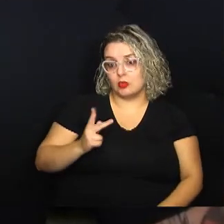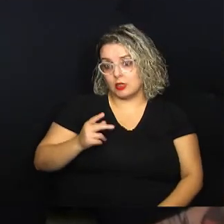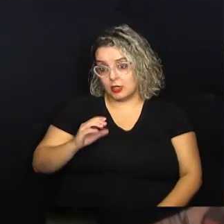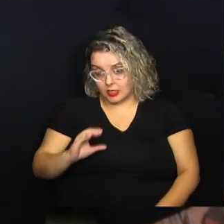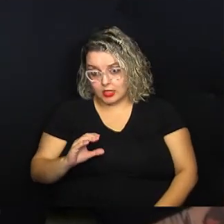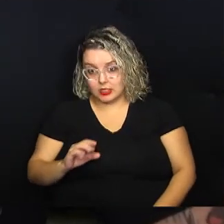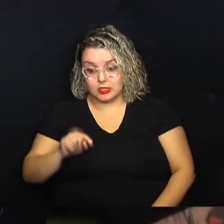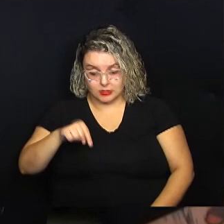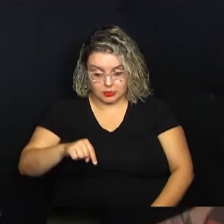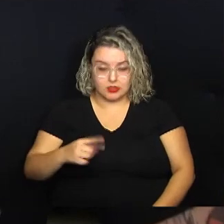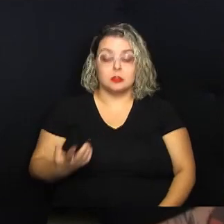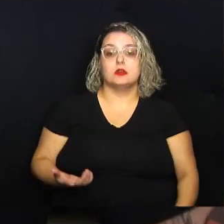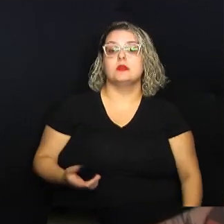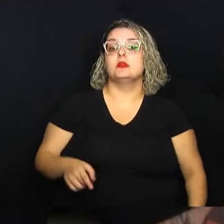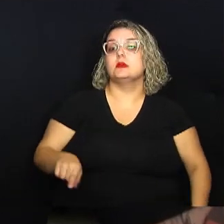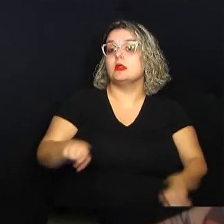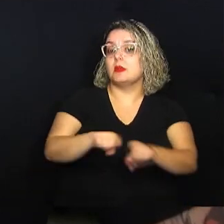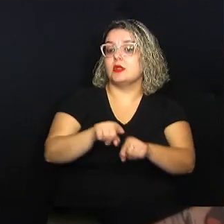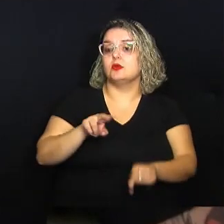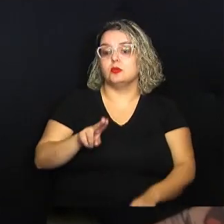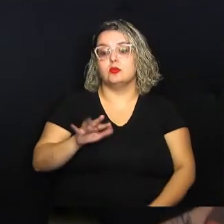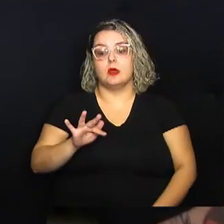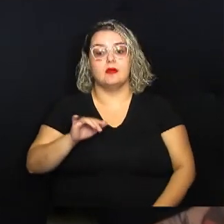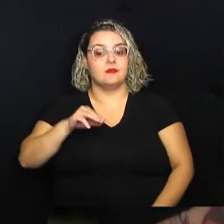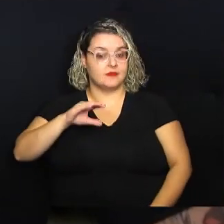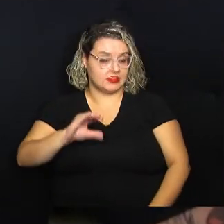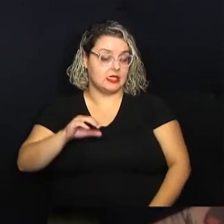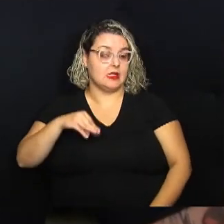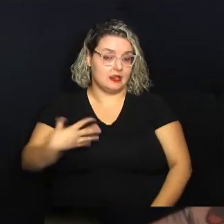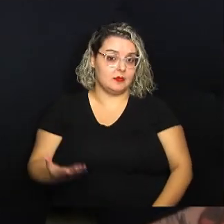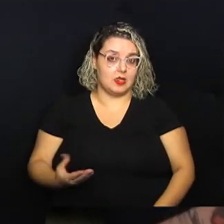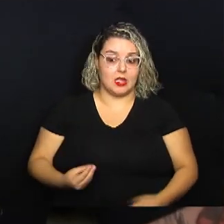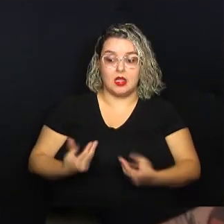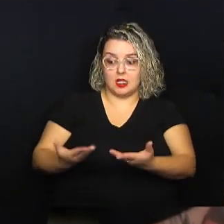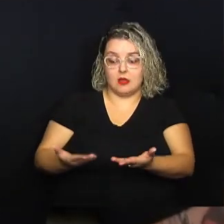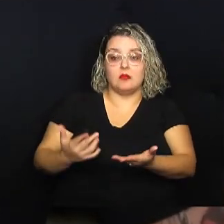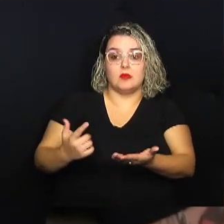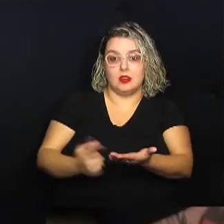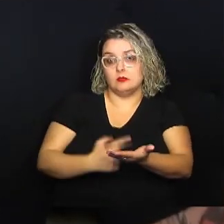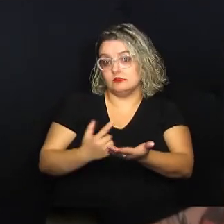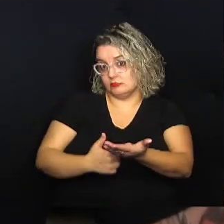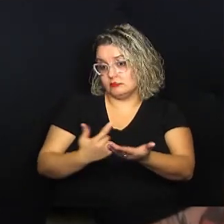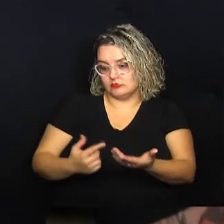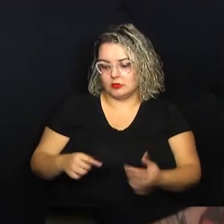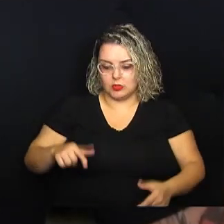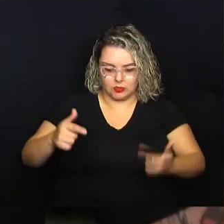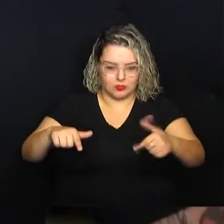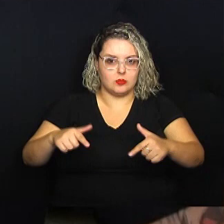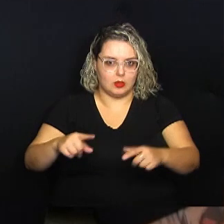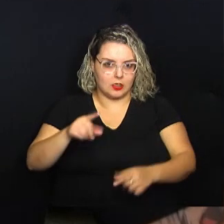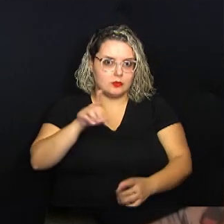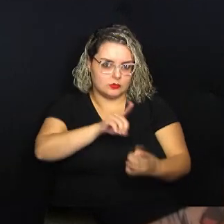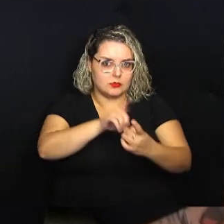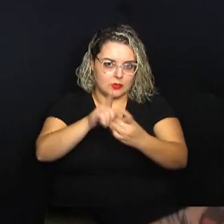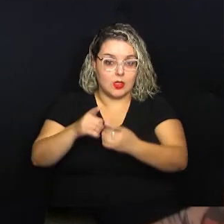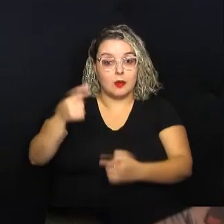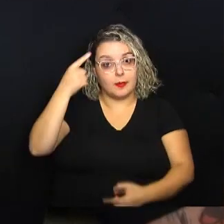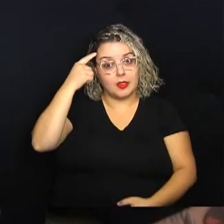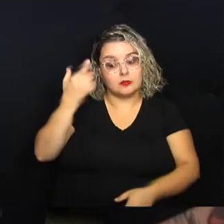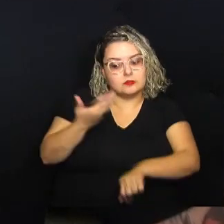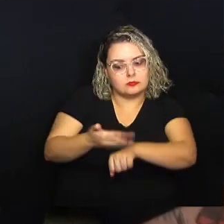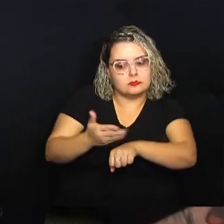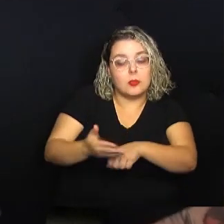da FCM, levar isso físico lá para o ambulatório. Então a gente já está pensando nessas questões mais práticas de como